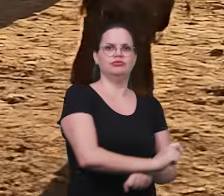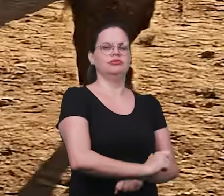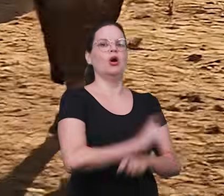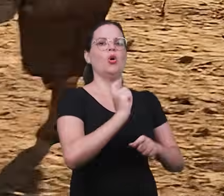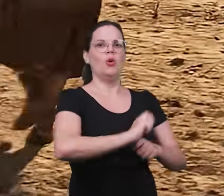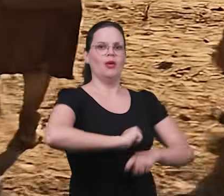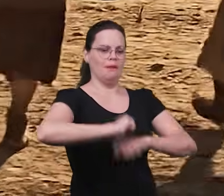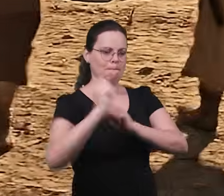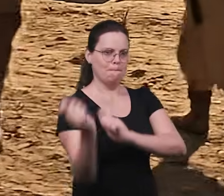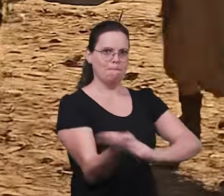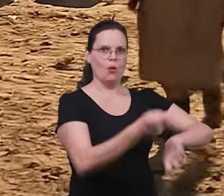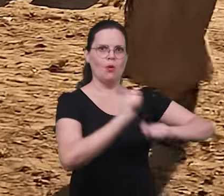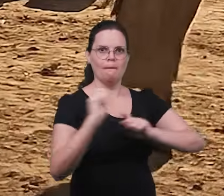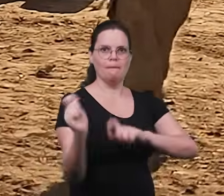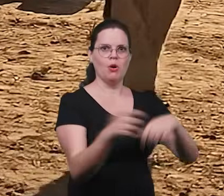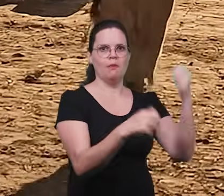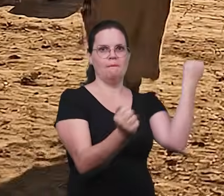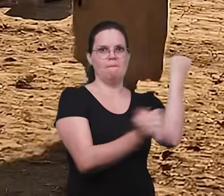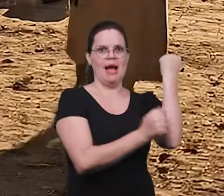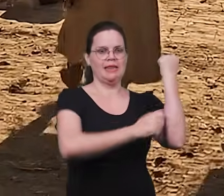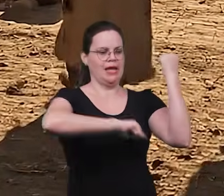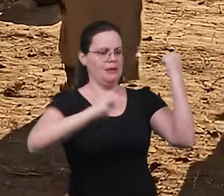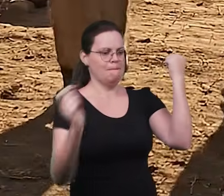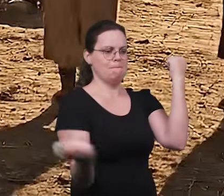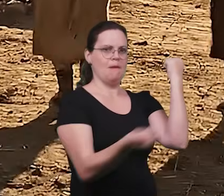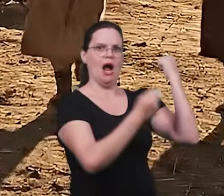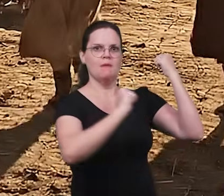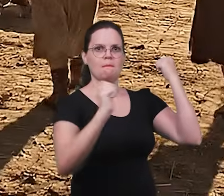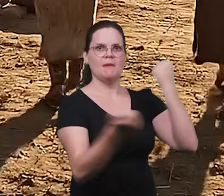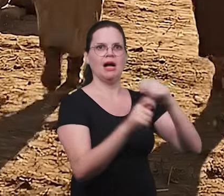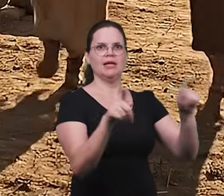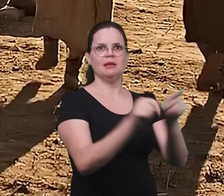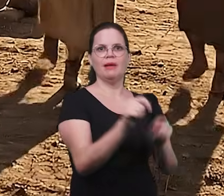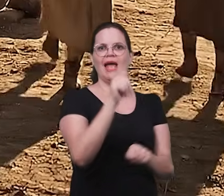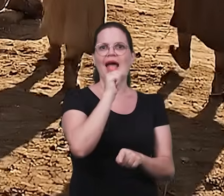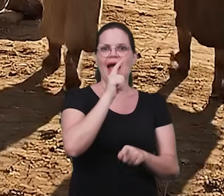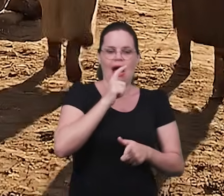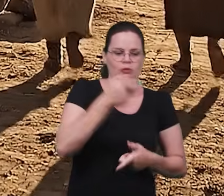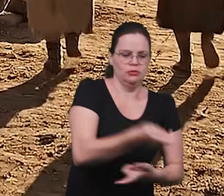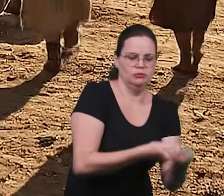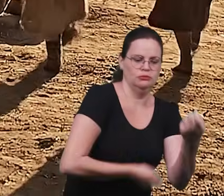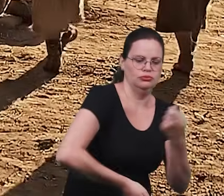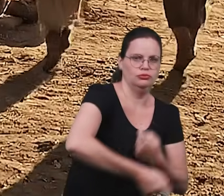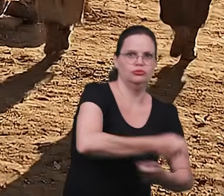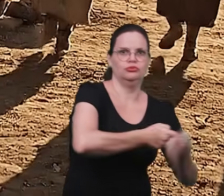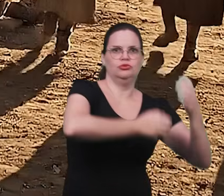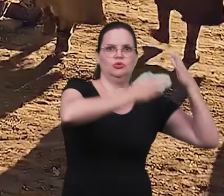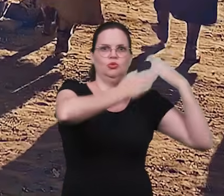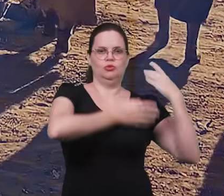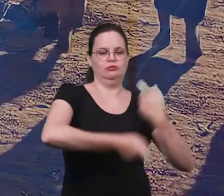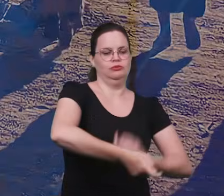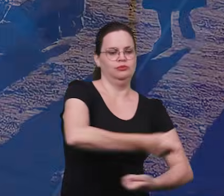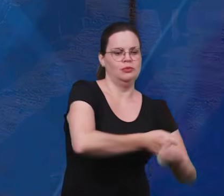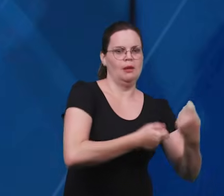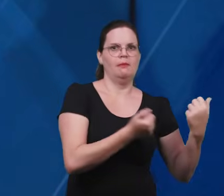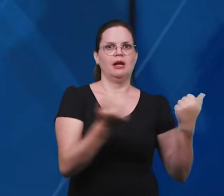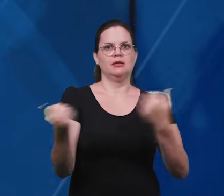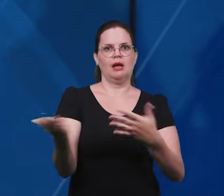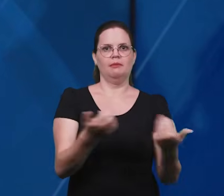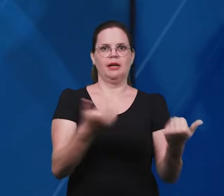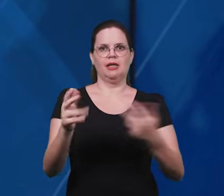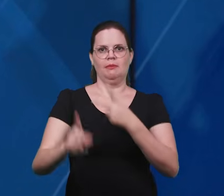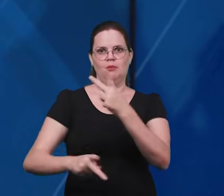para os israelitas. Com esse serviço prestado em favor da casa de Deus e dos israelitas,